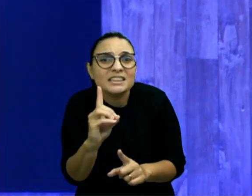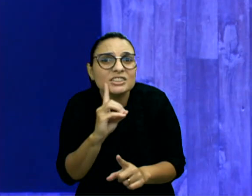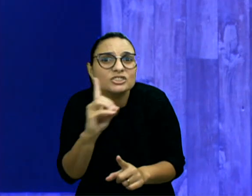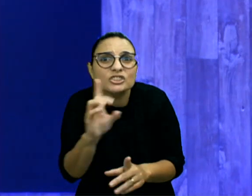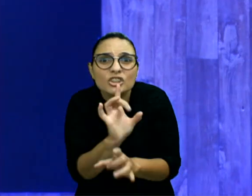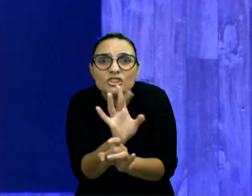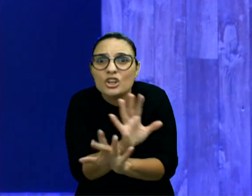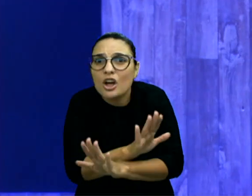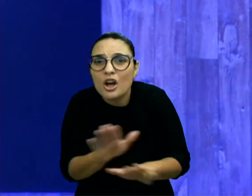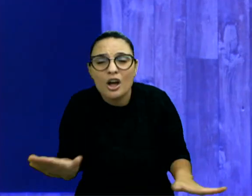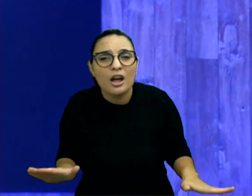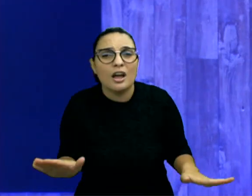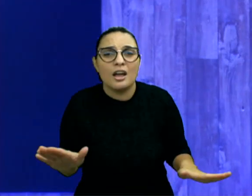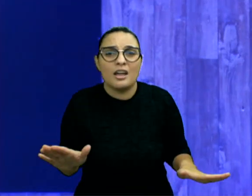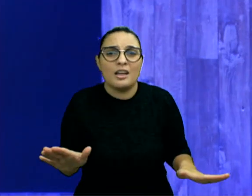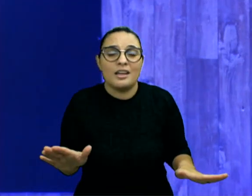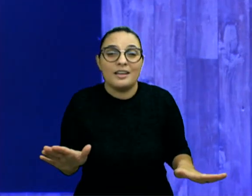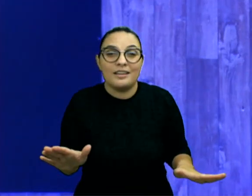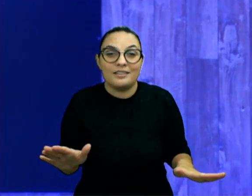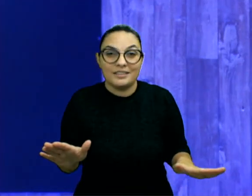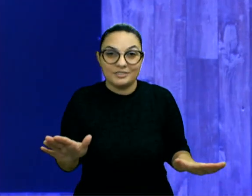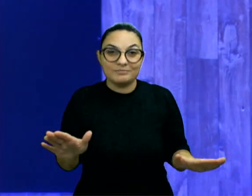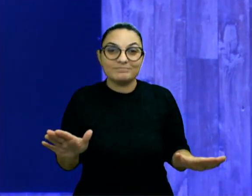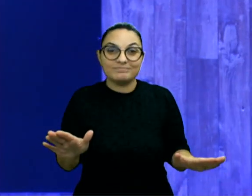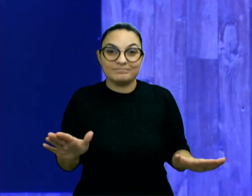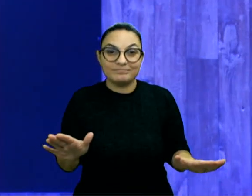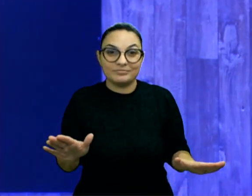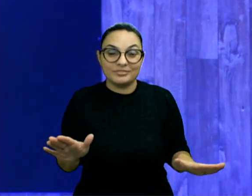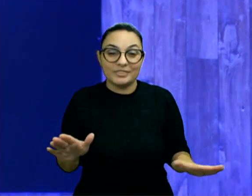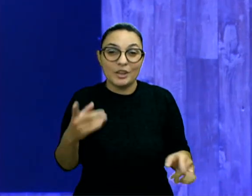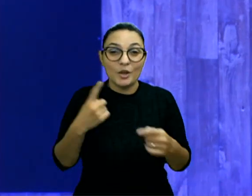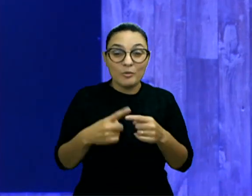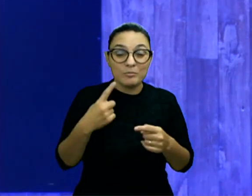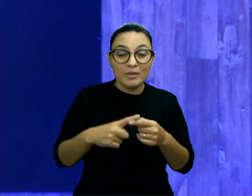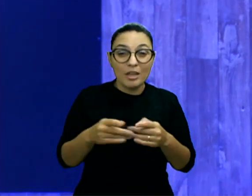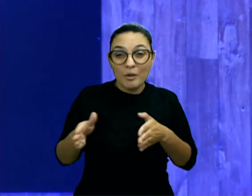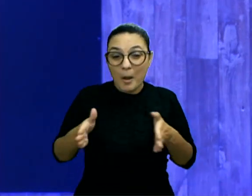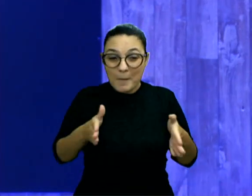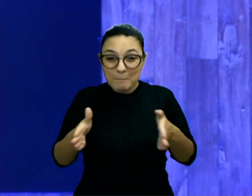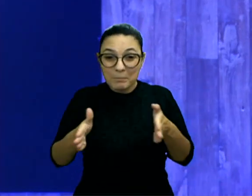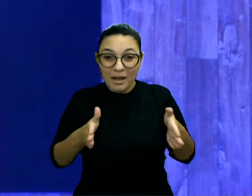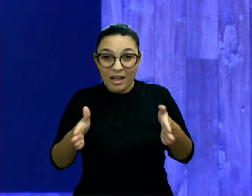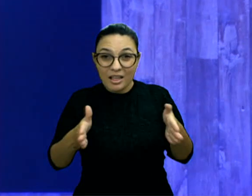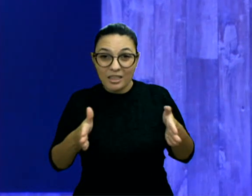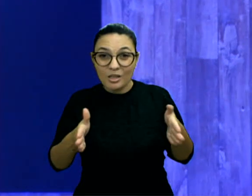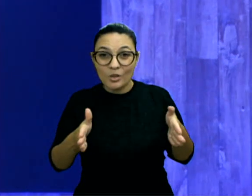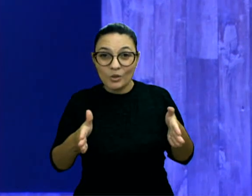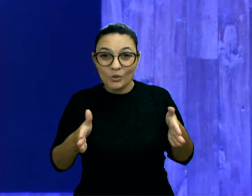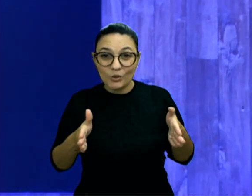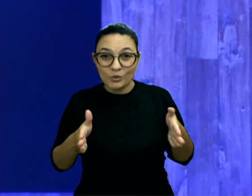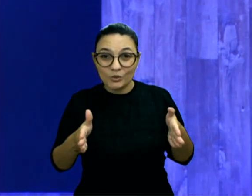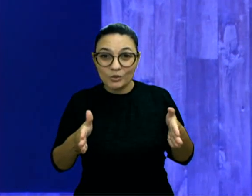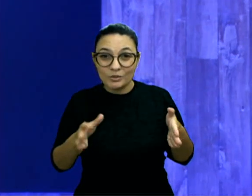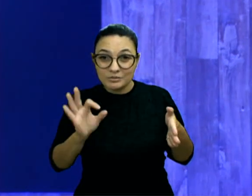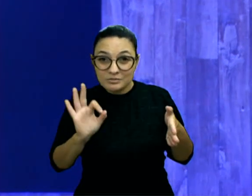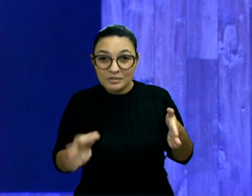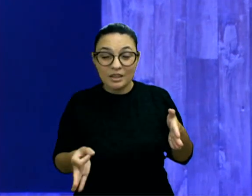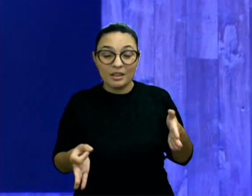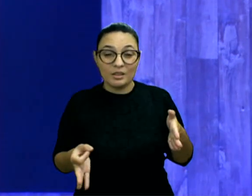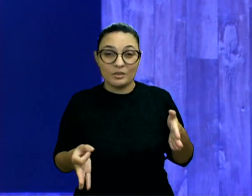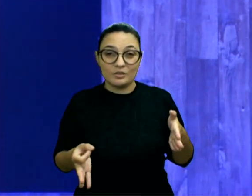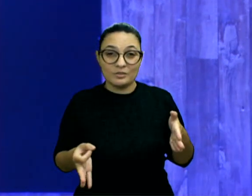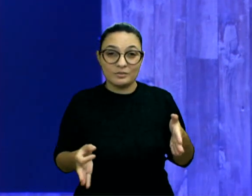algo temporário. Era algo que tinha começo e fim determinado.